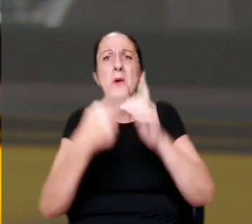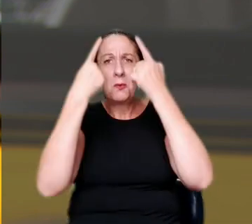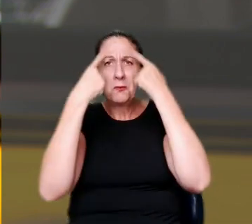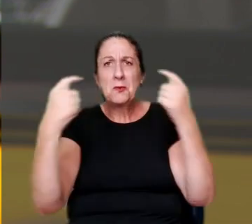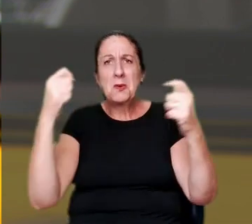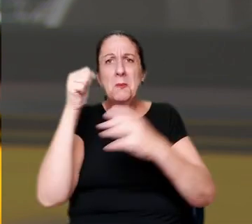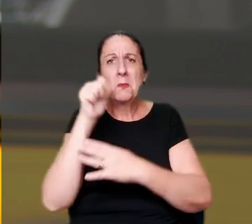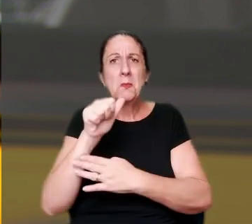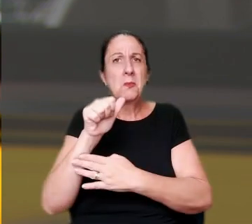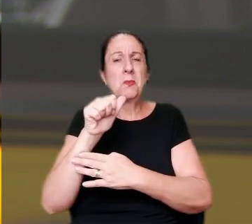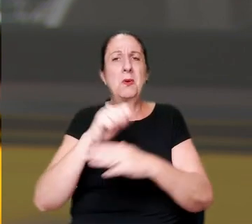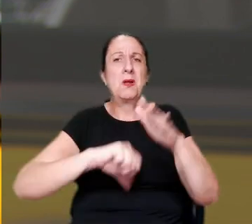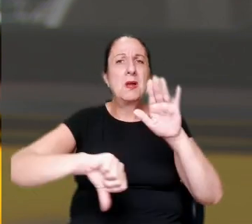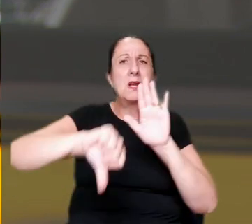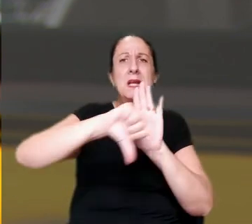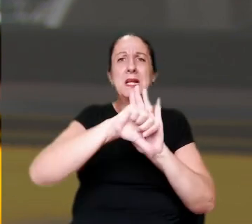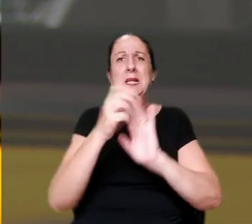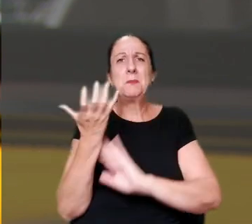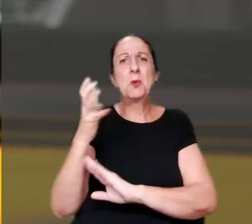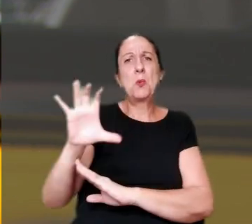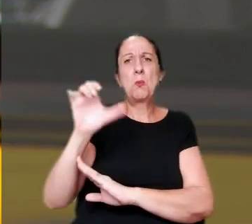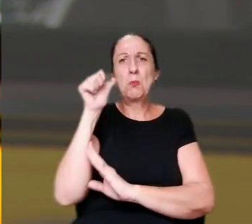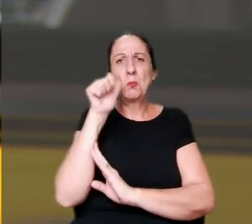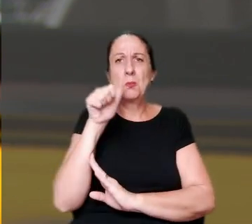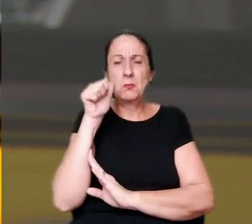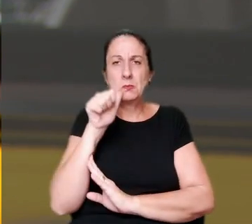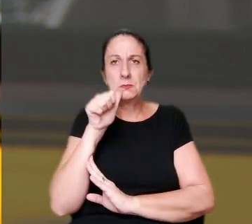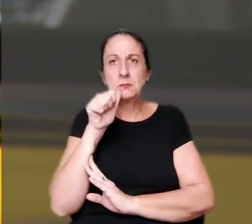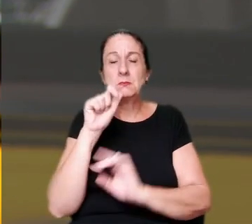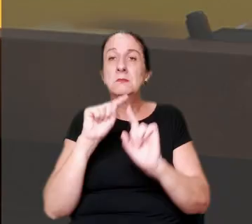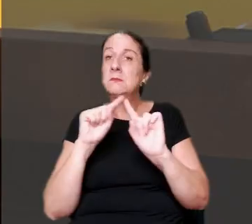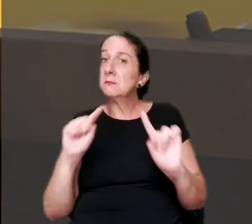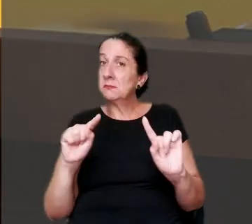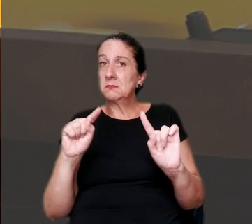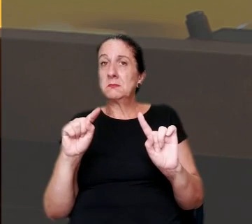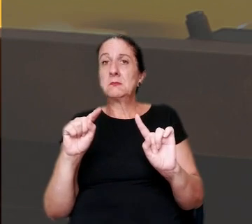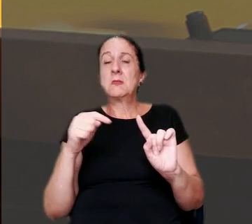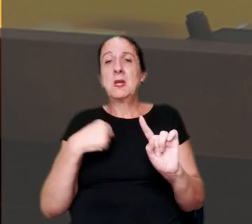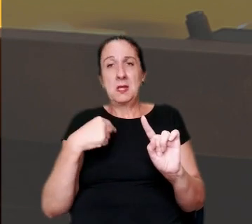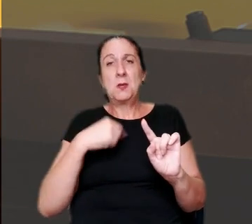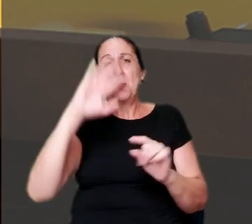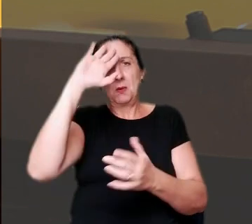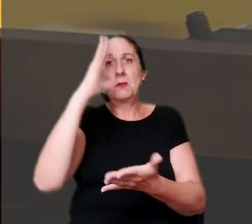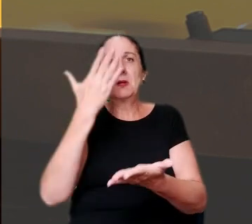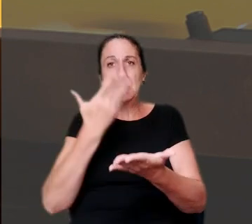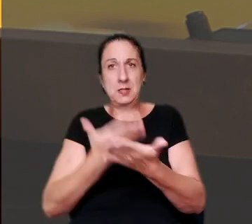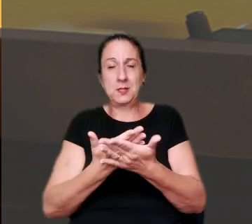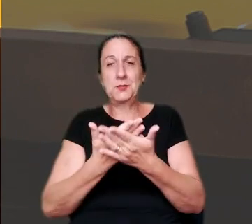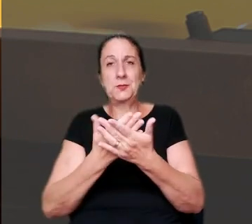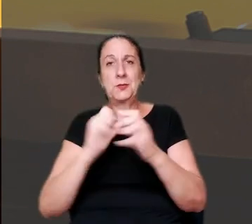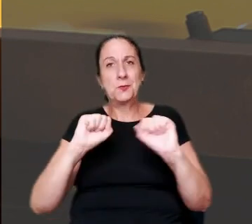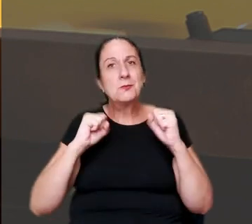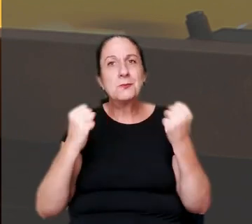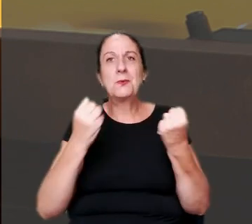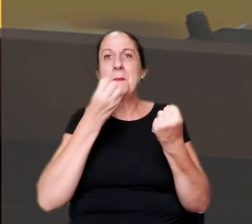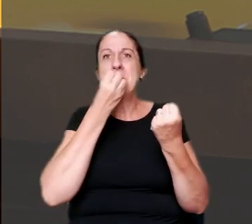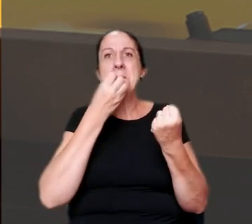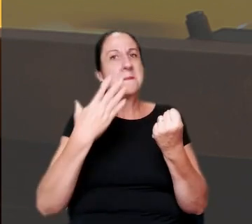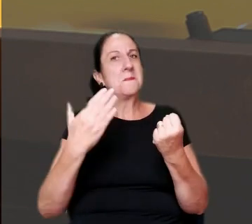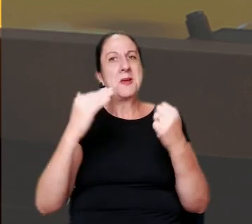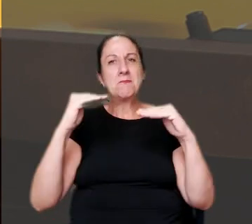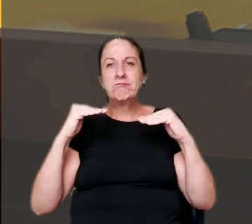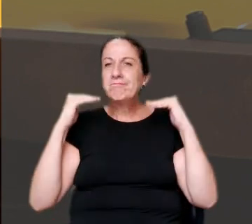o aviltamento da mulher, os crimes contra a mulher. Mas, apesar disso tudo, eu creio ainda que as forças do